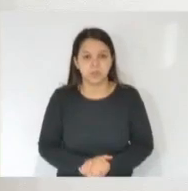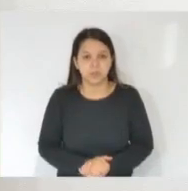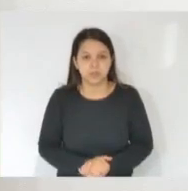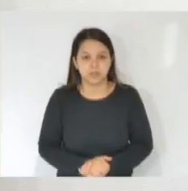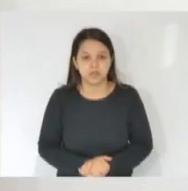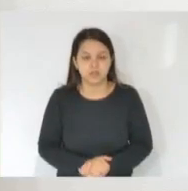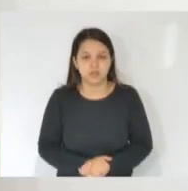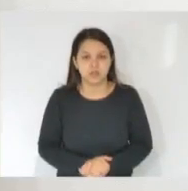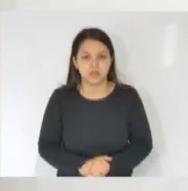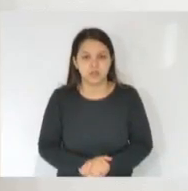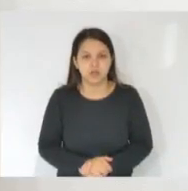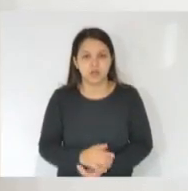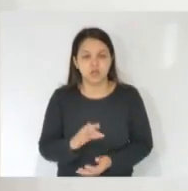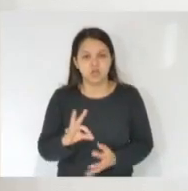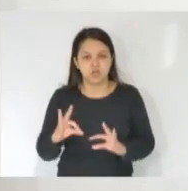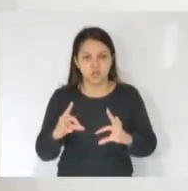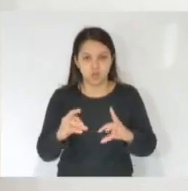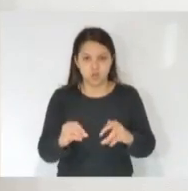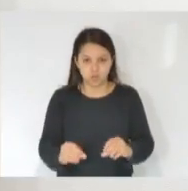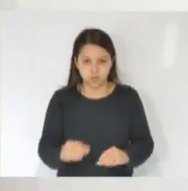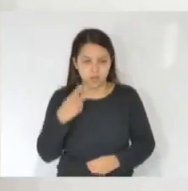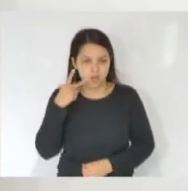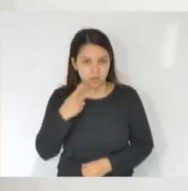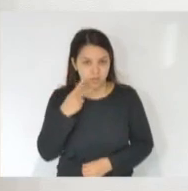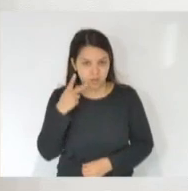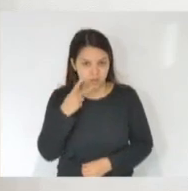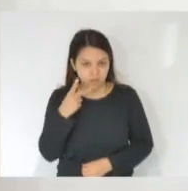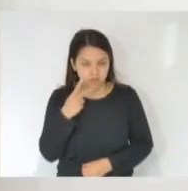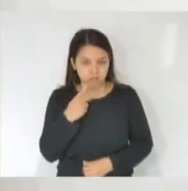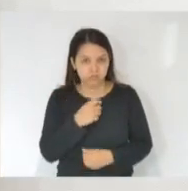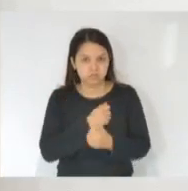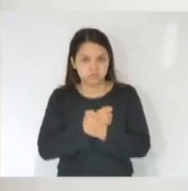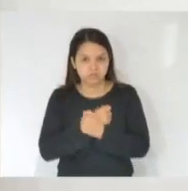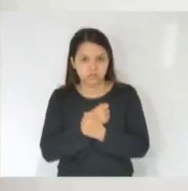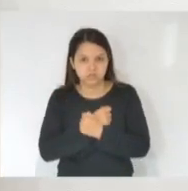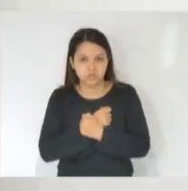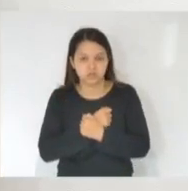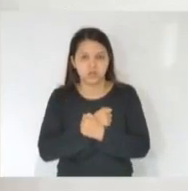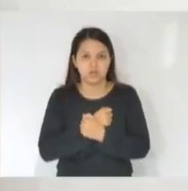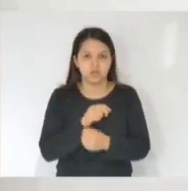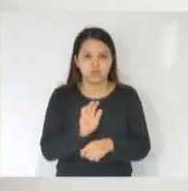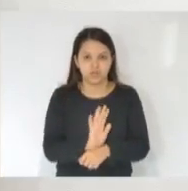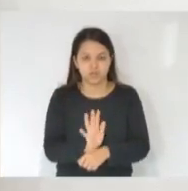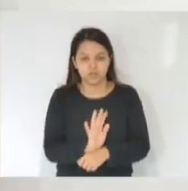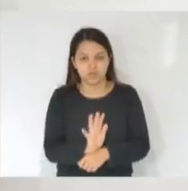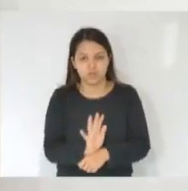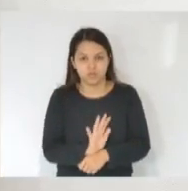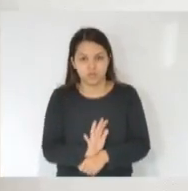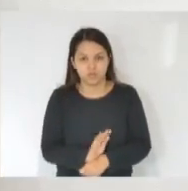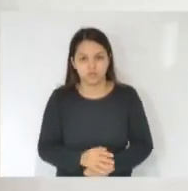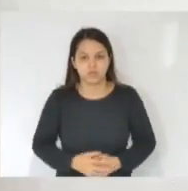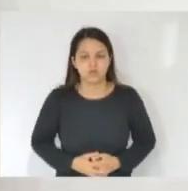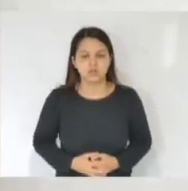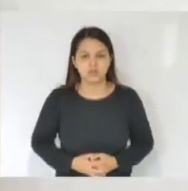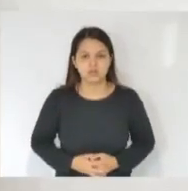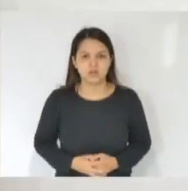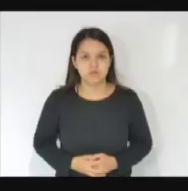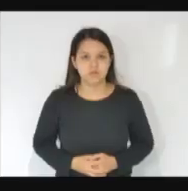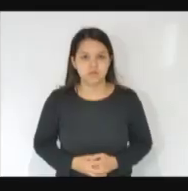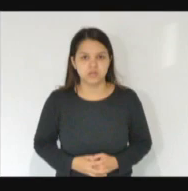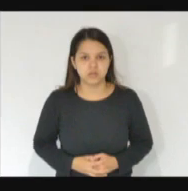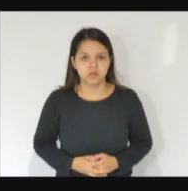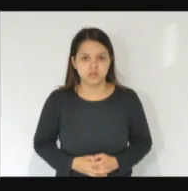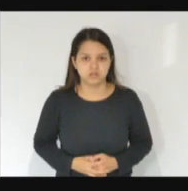exposição de um vídeo, para que Vossa Excelência possam ter a noção do projeto.